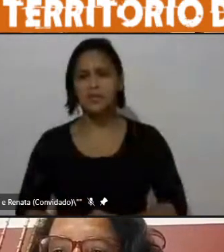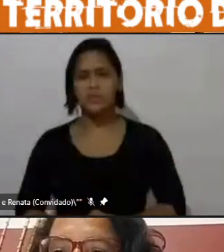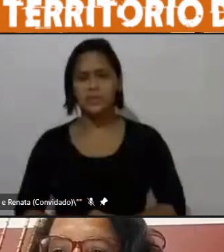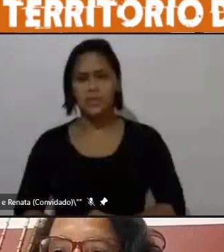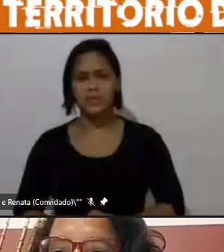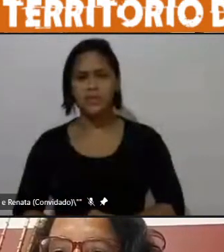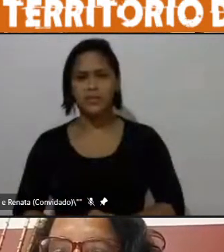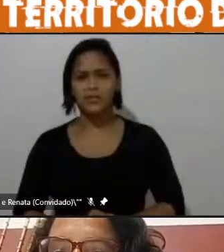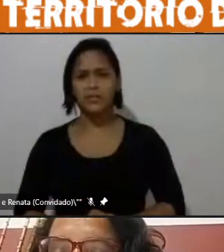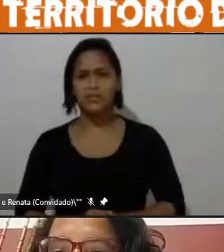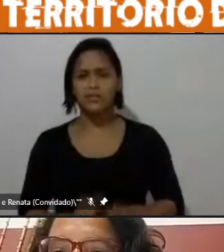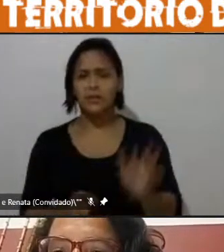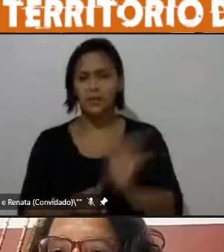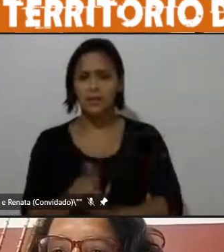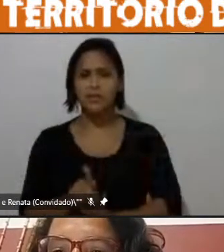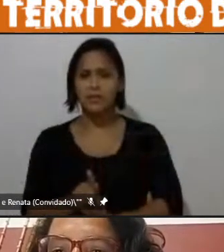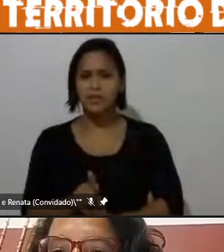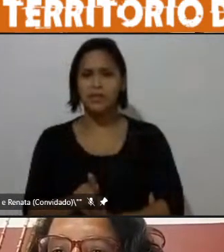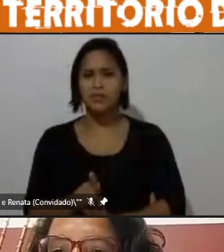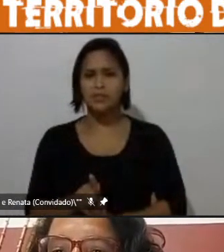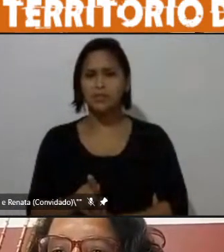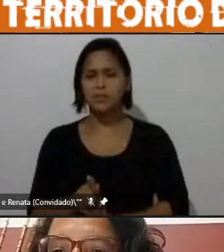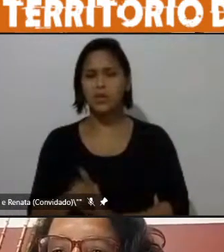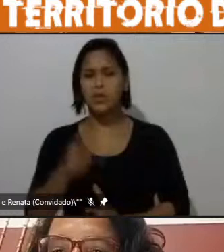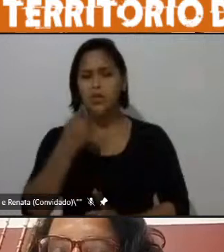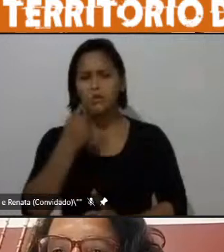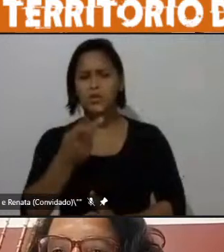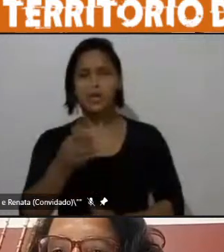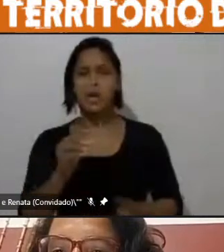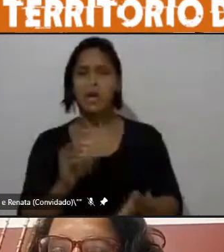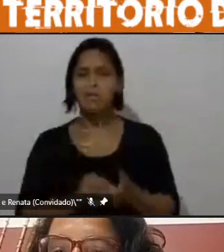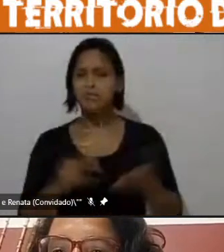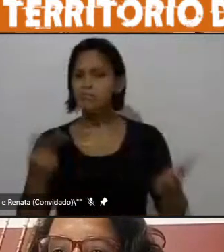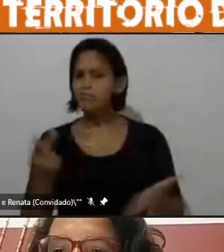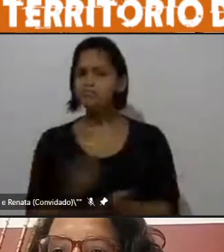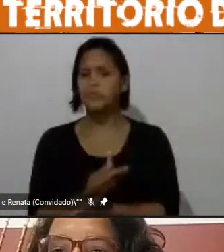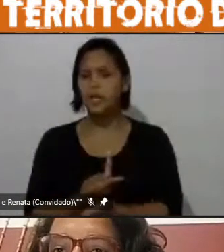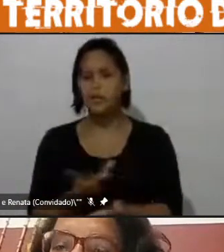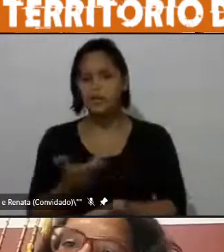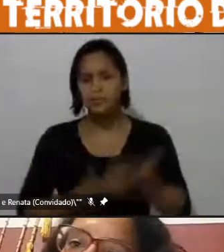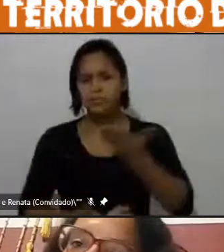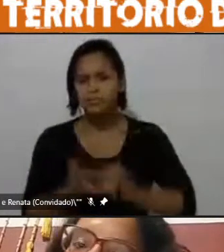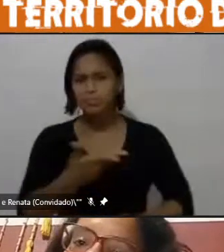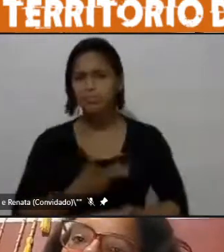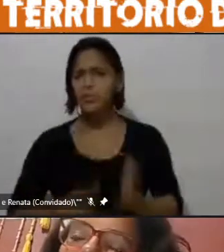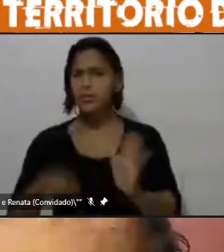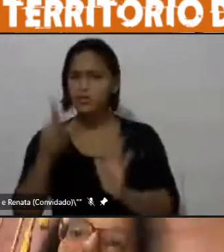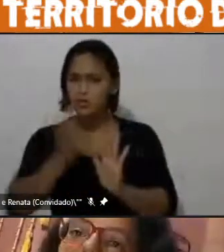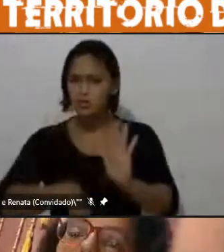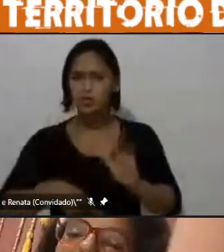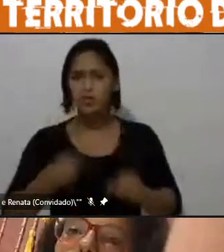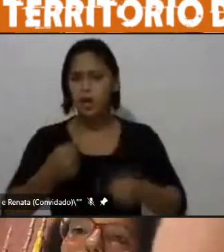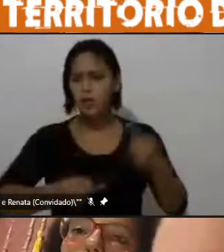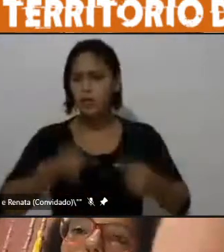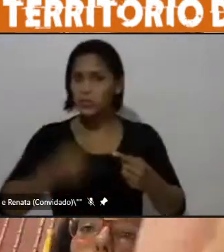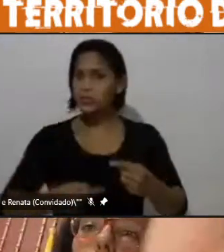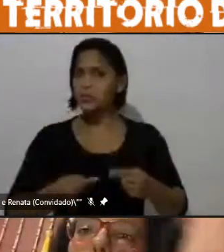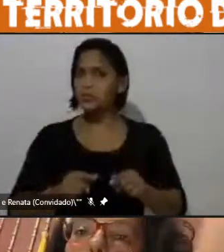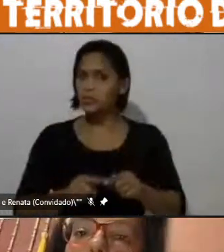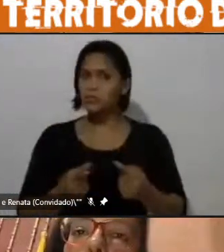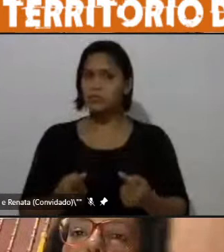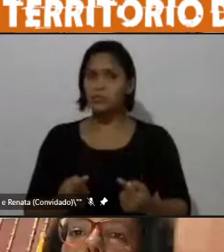guinada, dessa subjetividade, elas de fato fazem parte de um projeto político, né? De